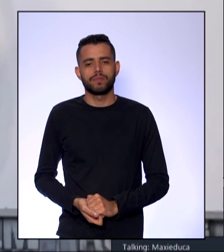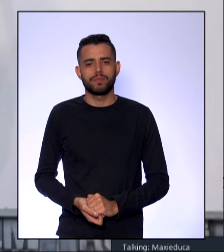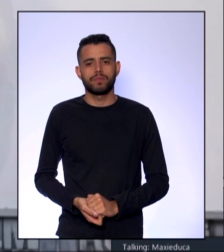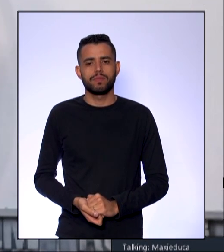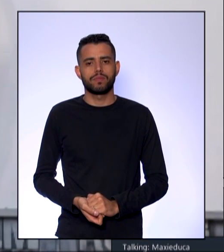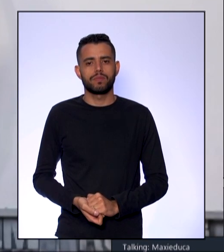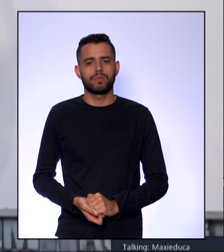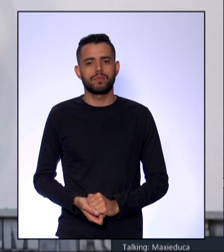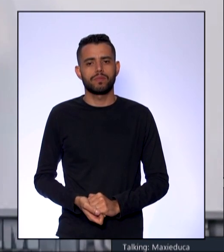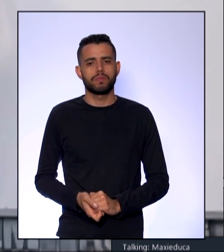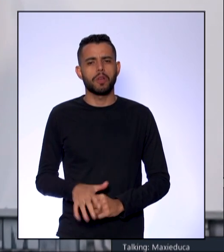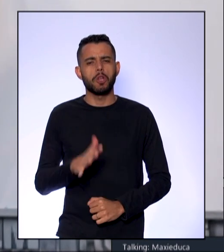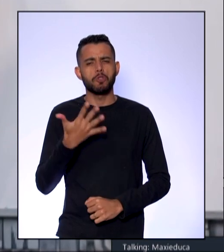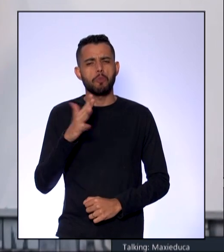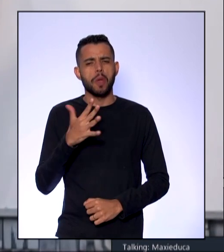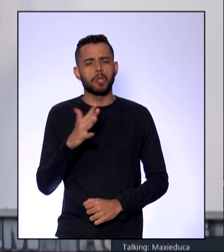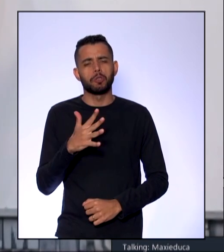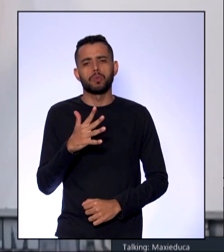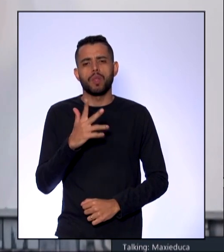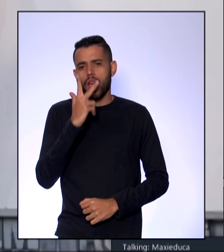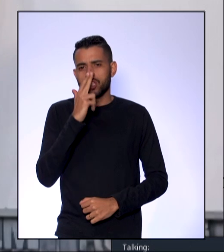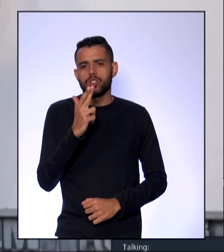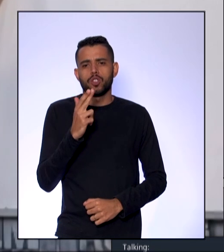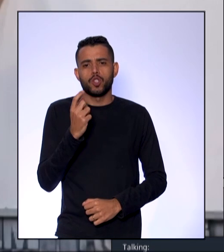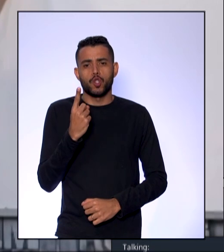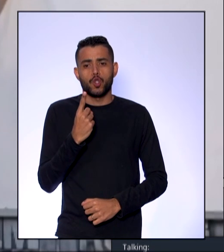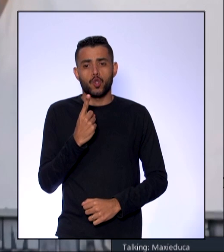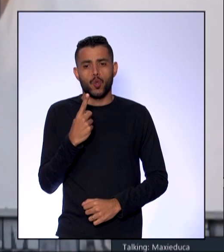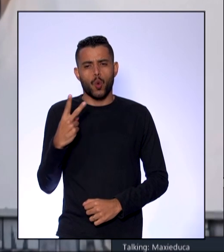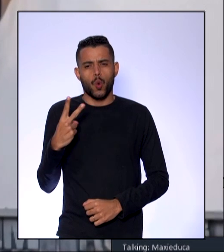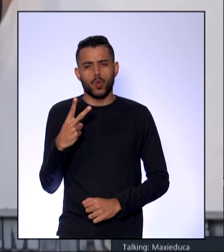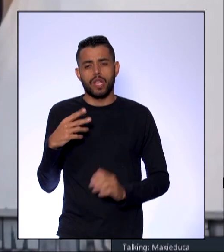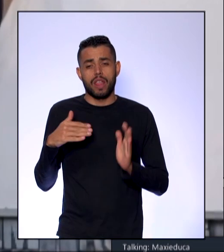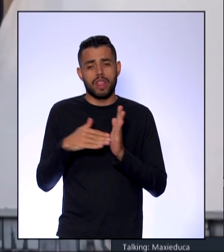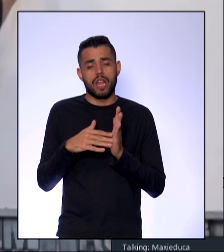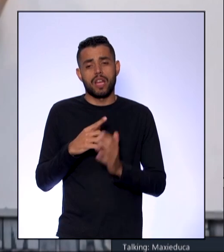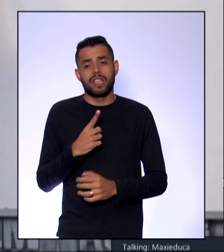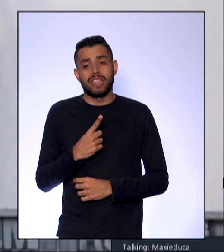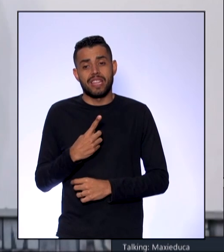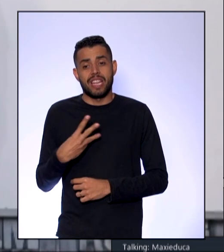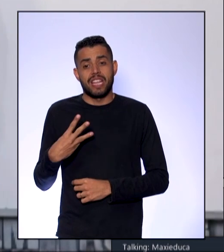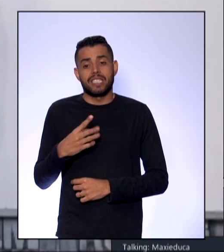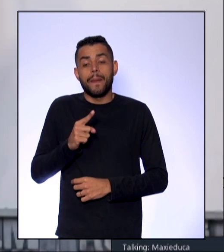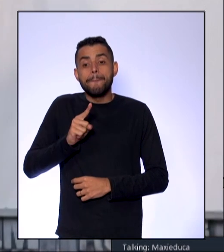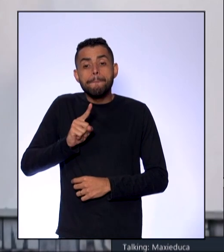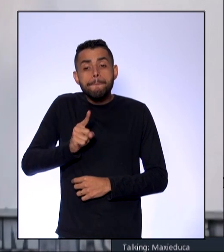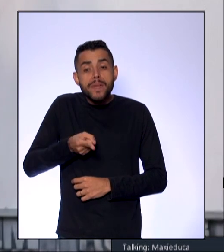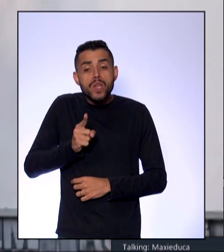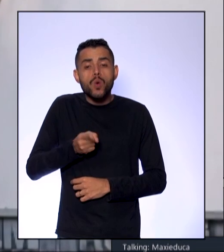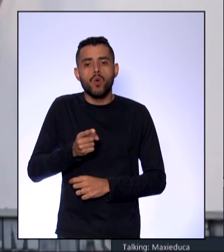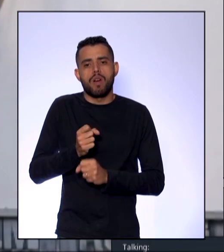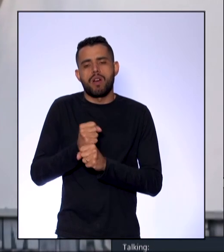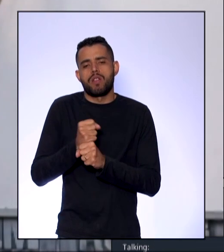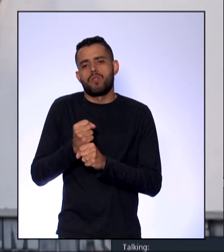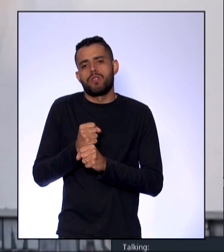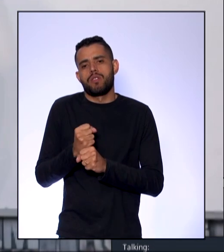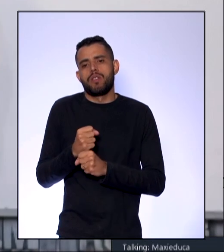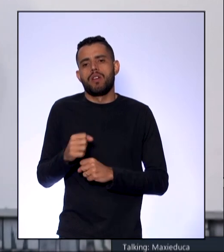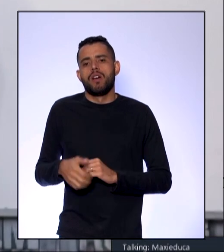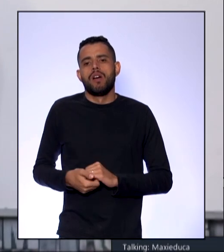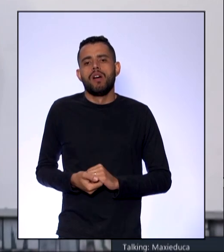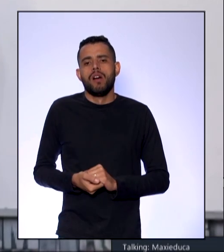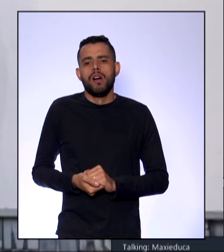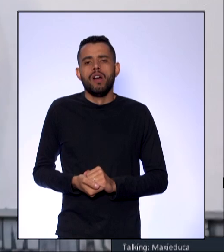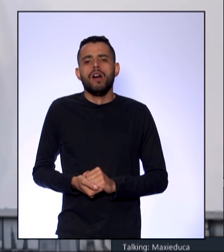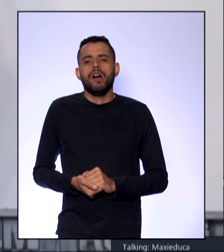12 a 13 mil anos. Olha só,